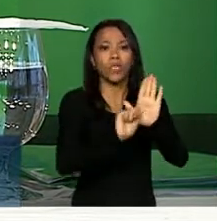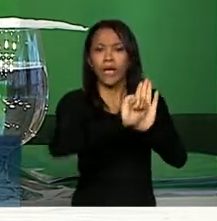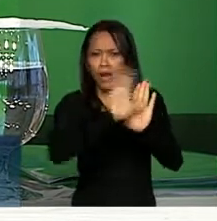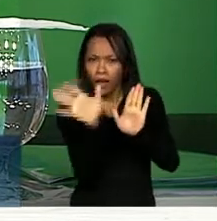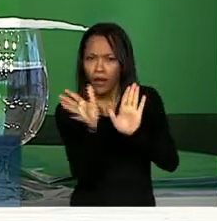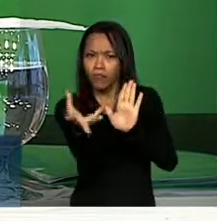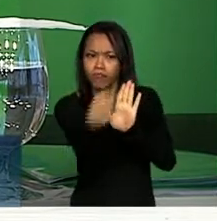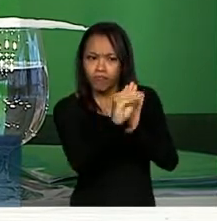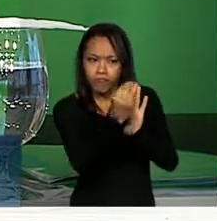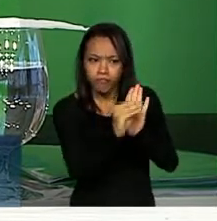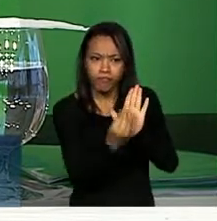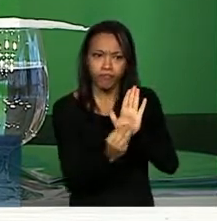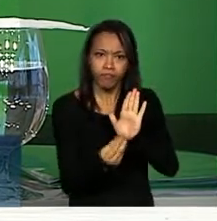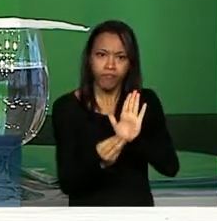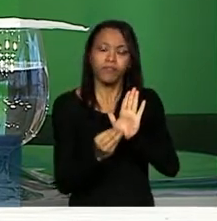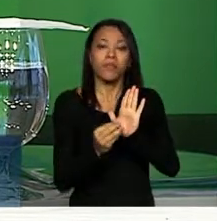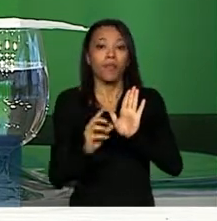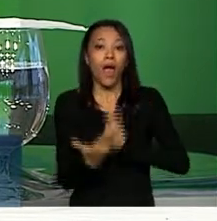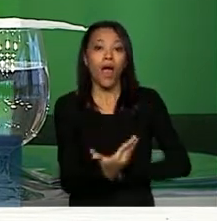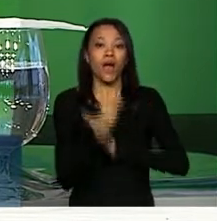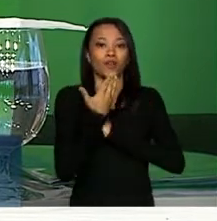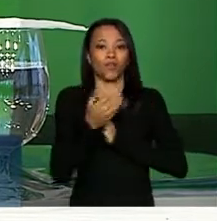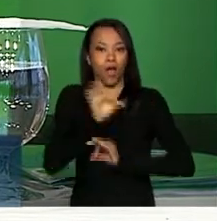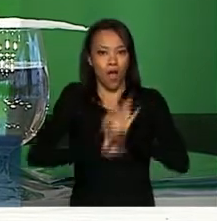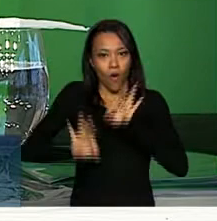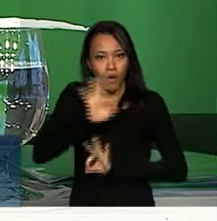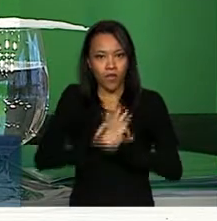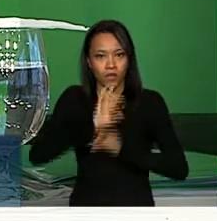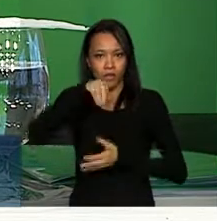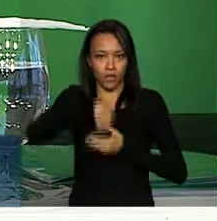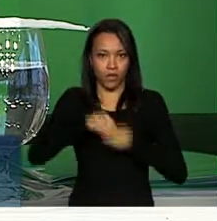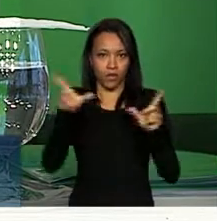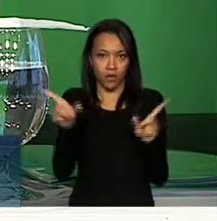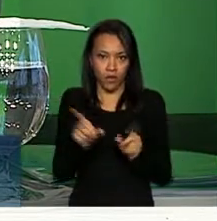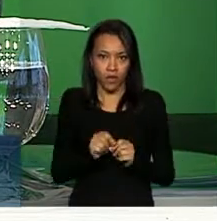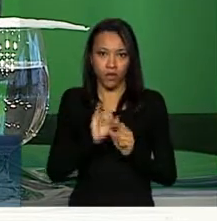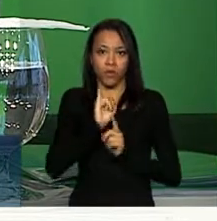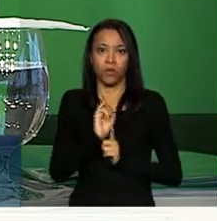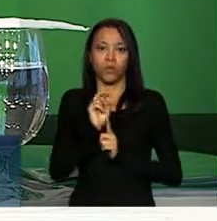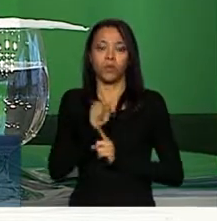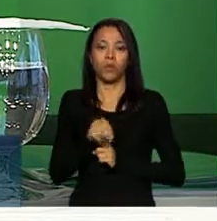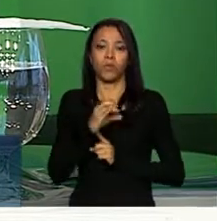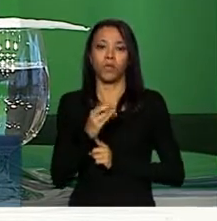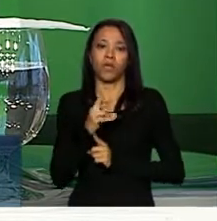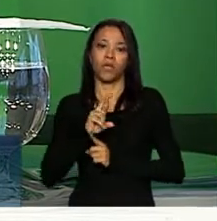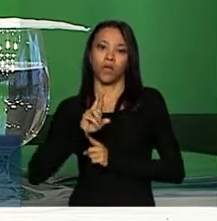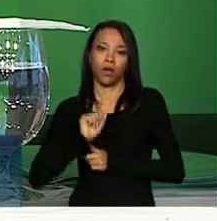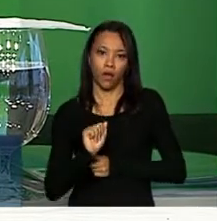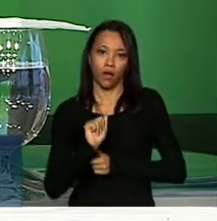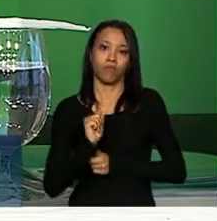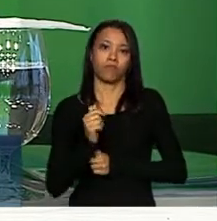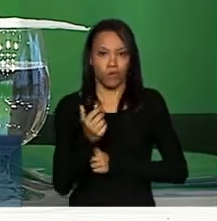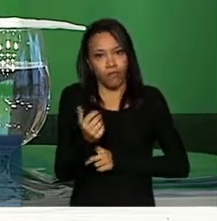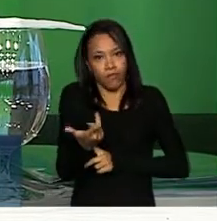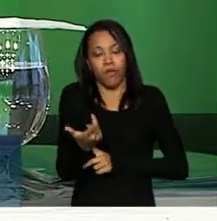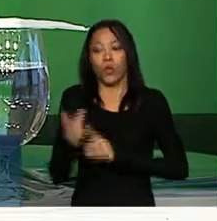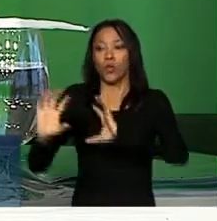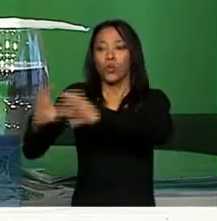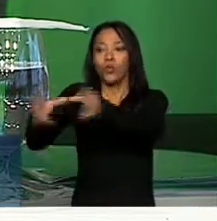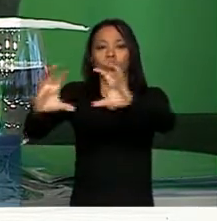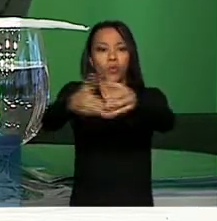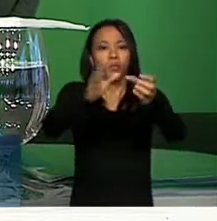essa modernização e essa reestruturação do órgão. E, a partir daí, com os movimentos sociais com os quais nós já começamos a